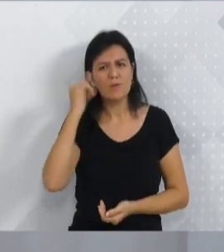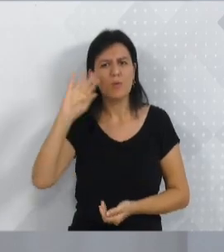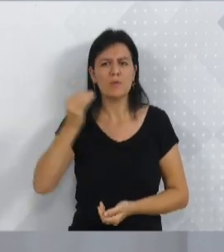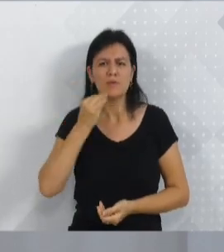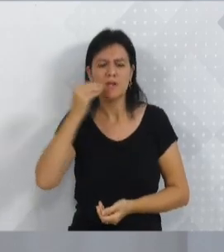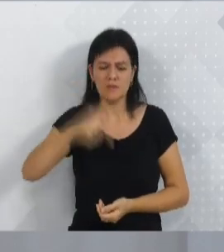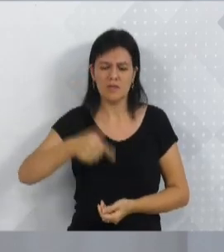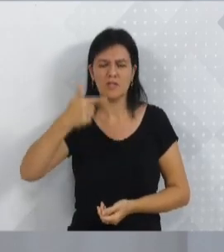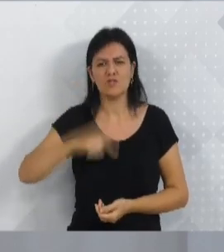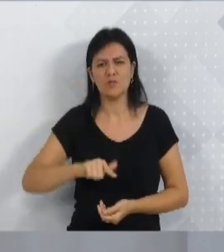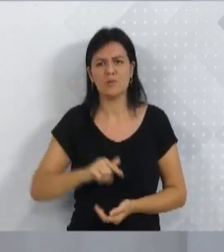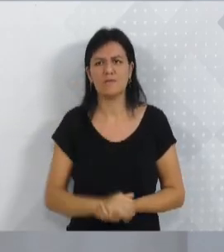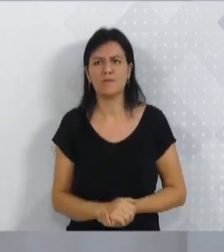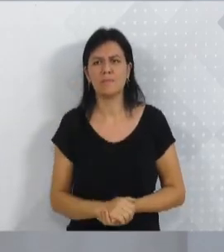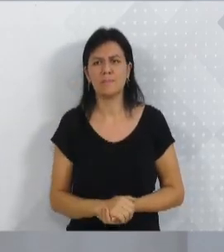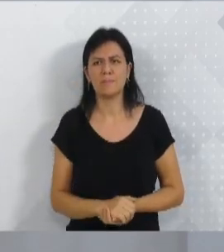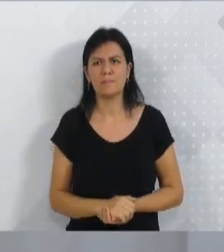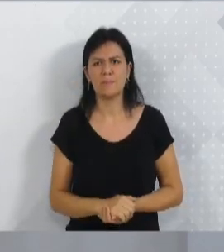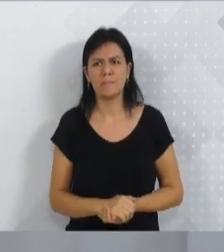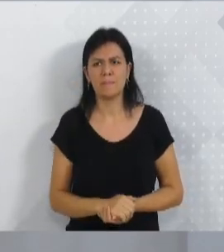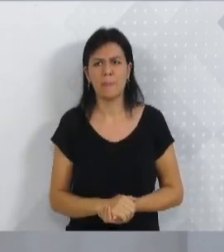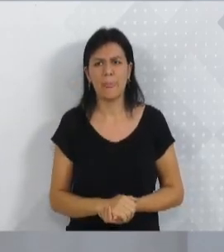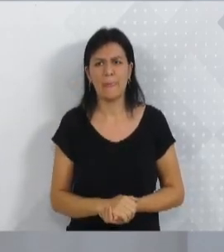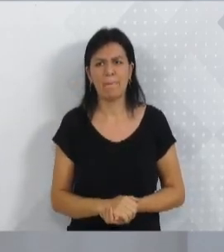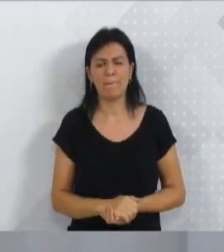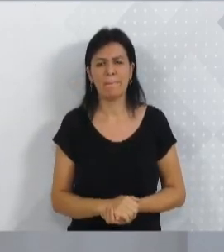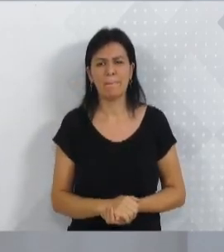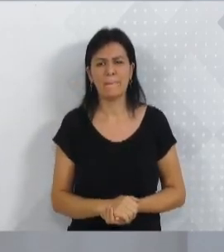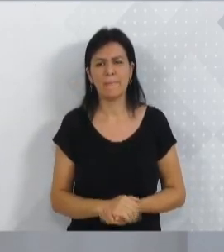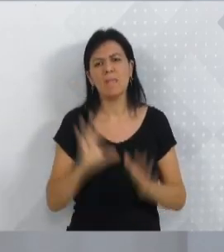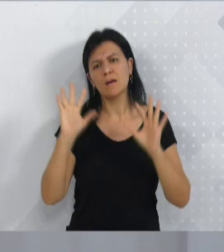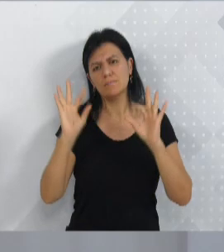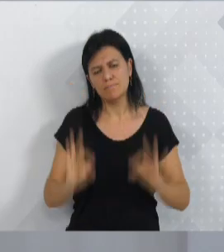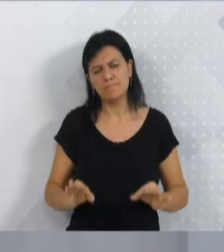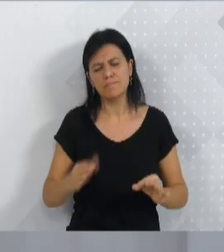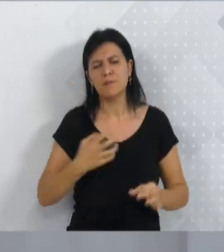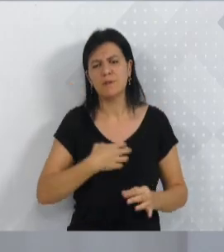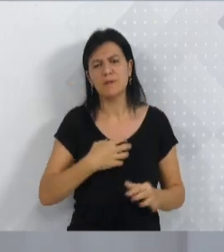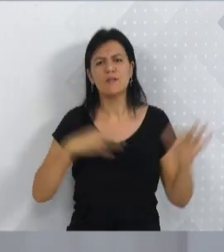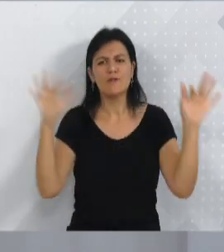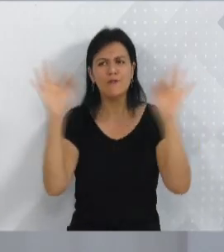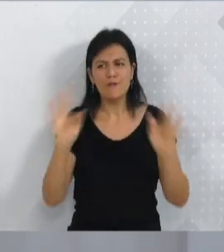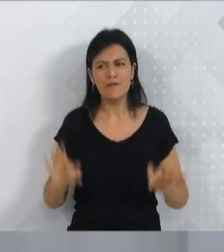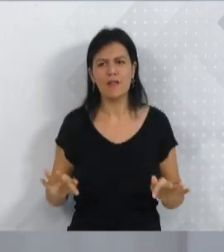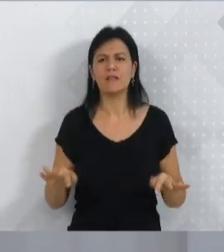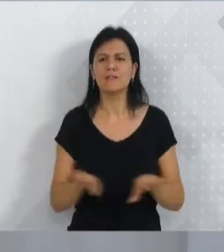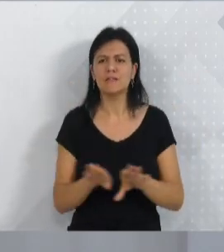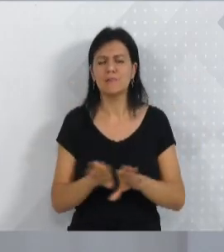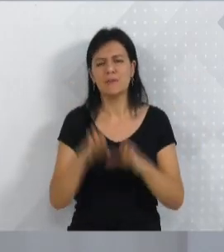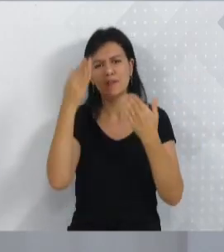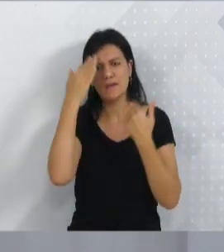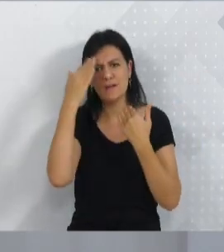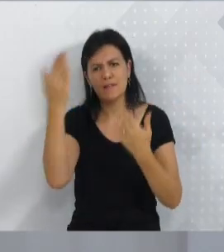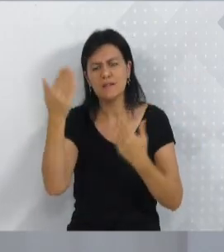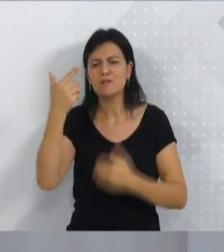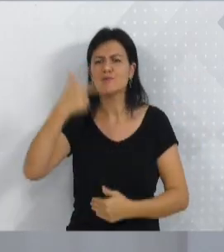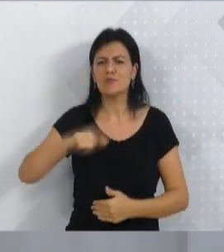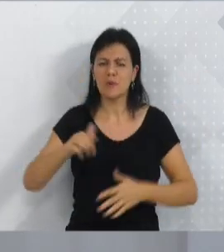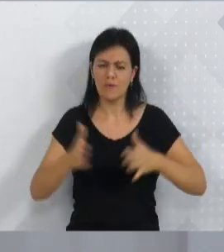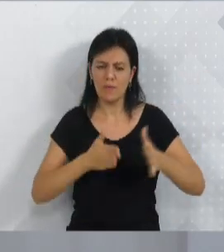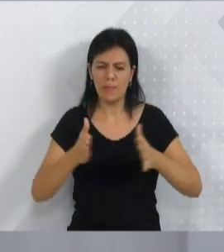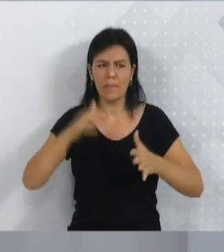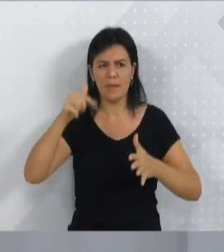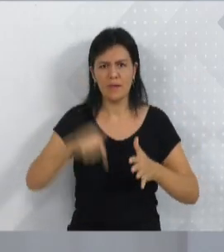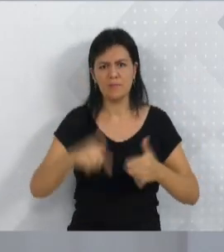mais uma vez senhores honestamente eu fico feliz e grato de ter passado por aqui mais esse período